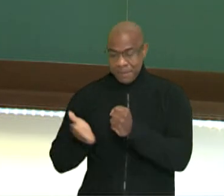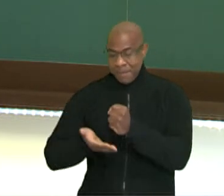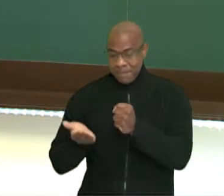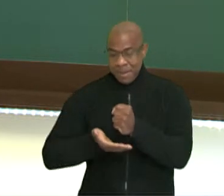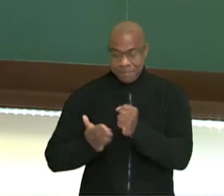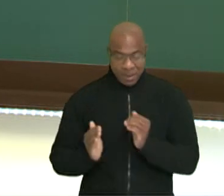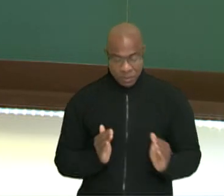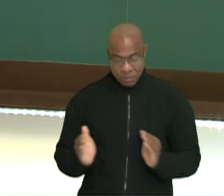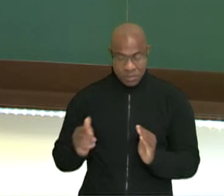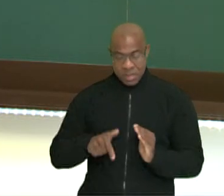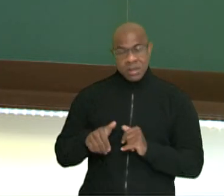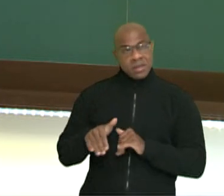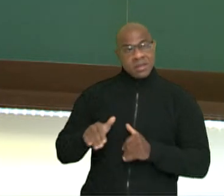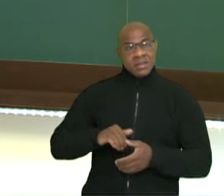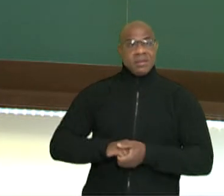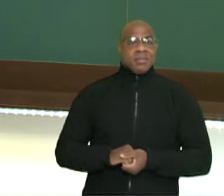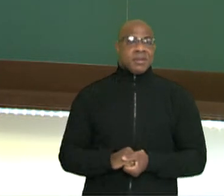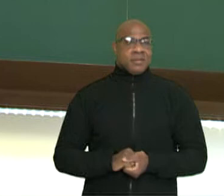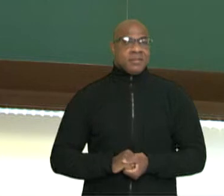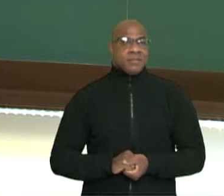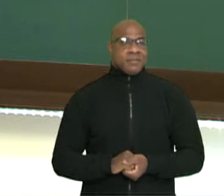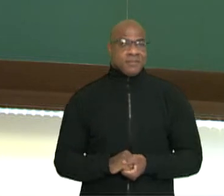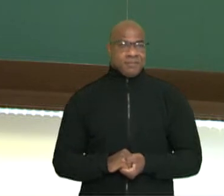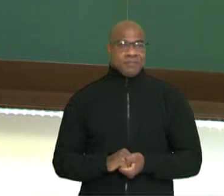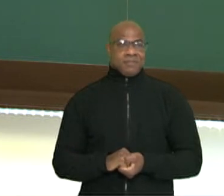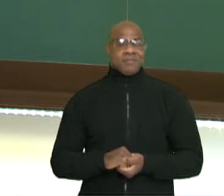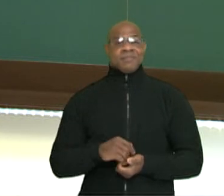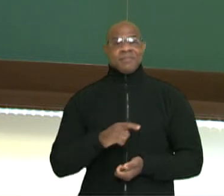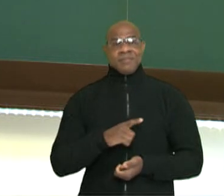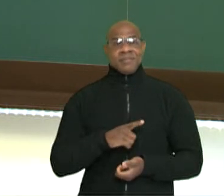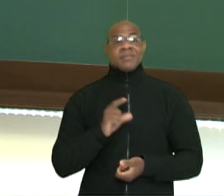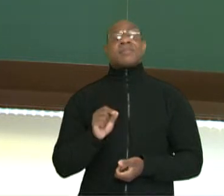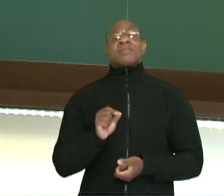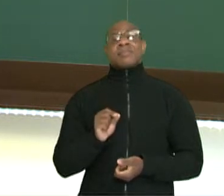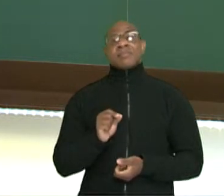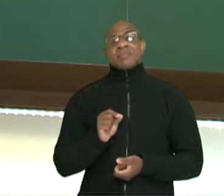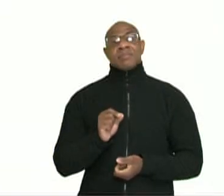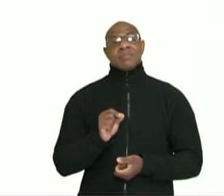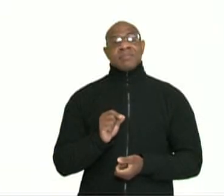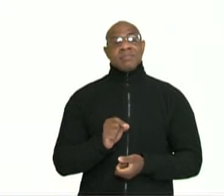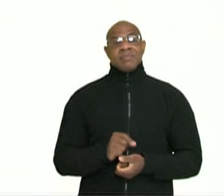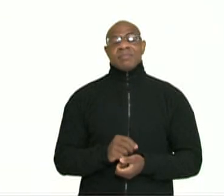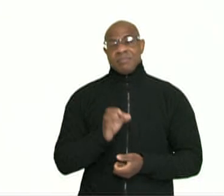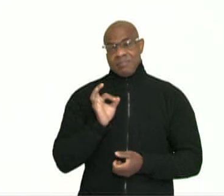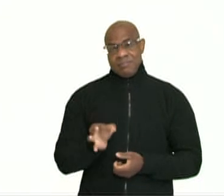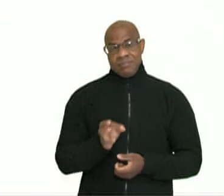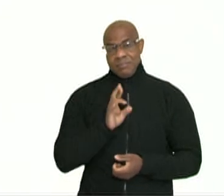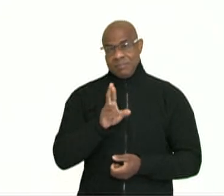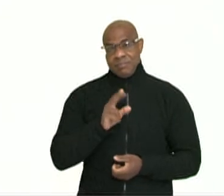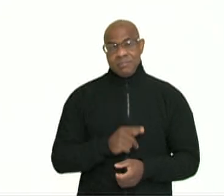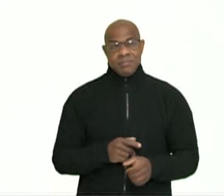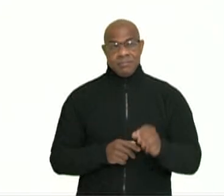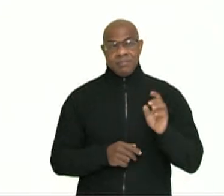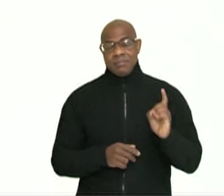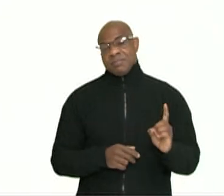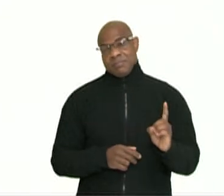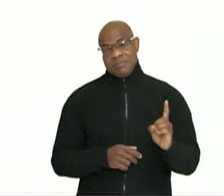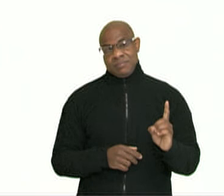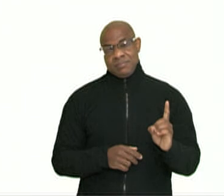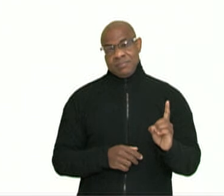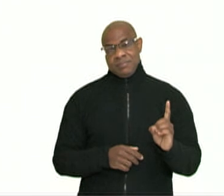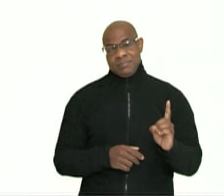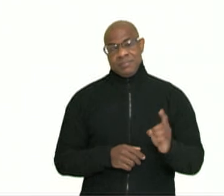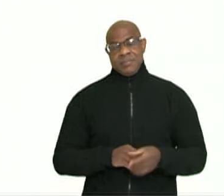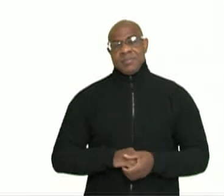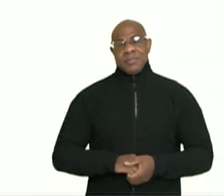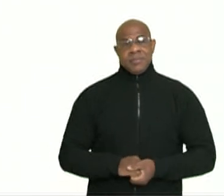5, 6, 8 e 9. Então, nós marcamos a opção correta. Novamente,